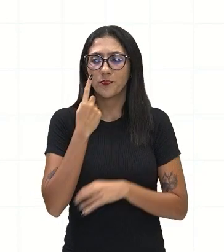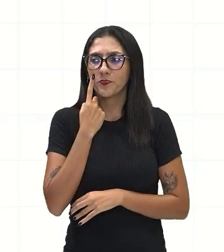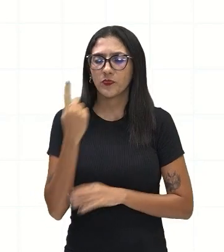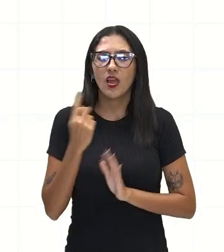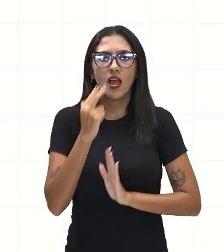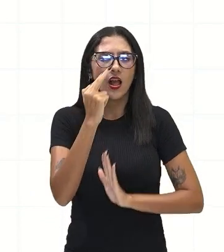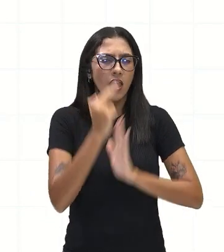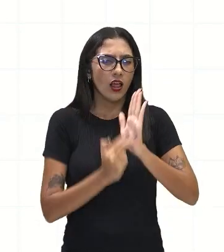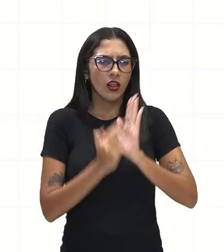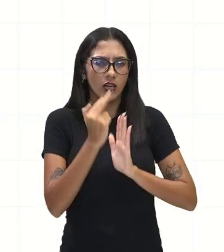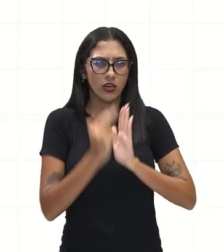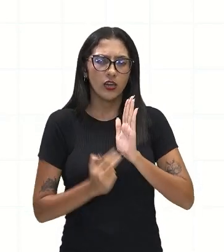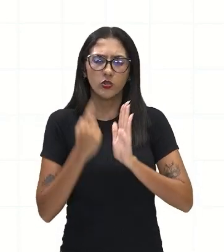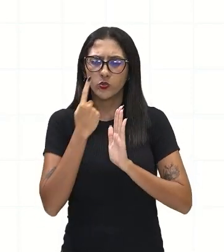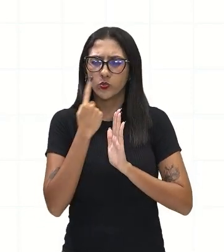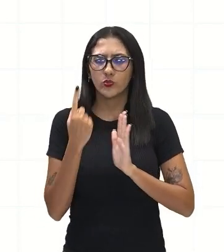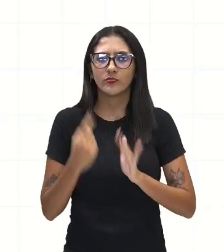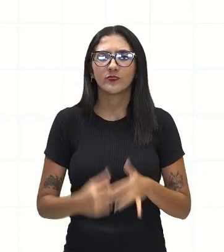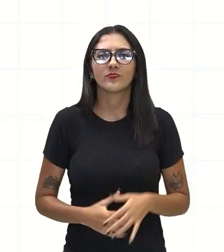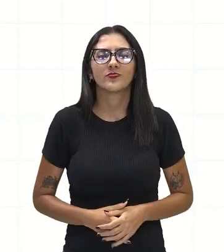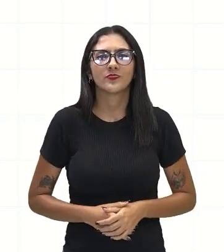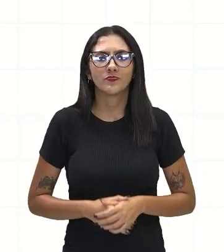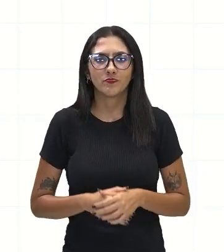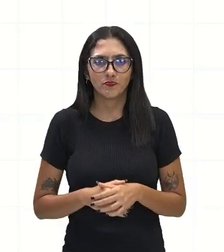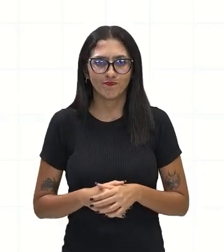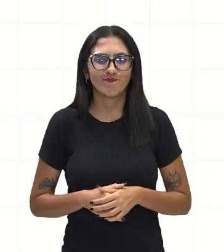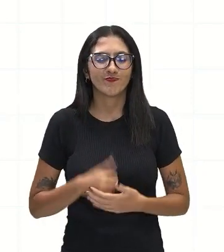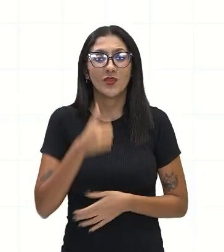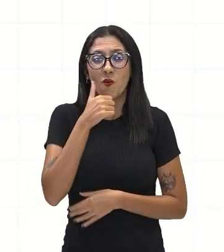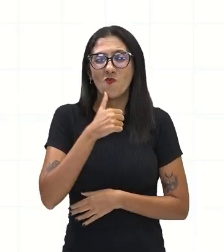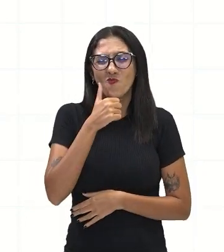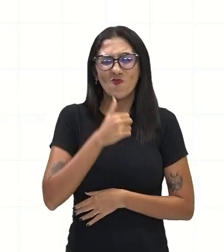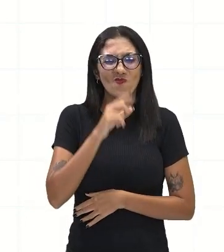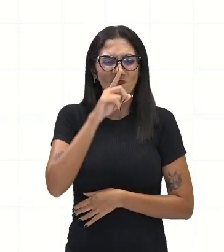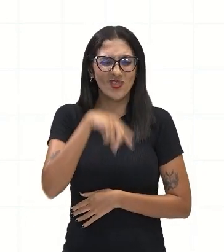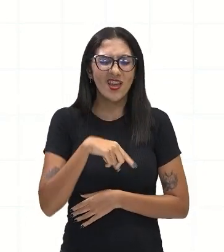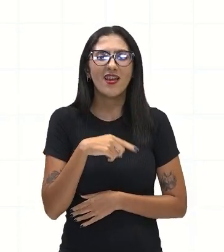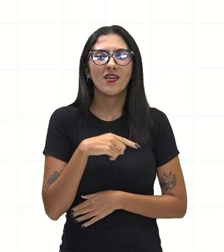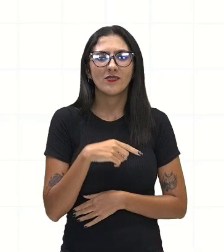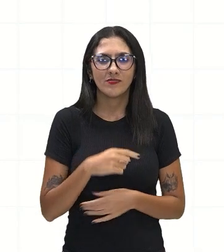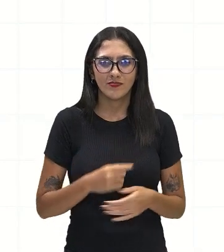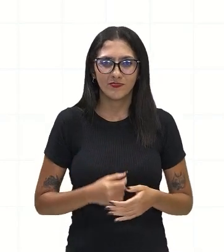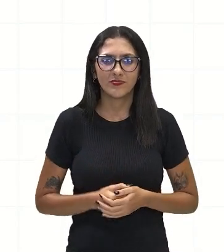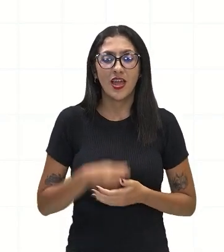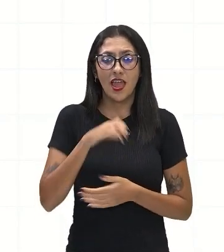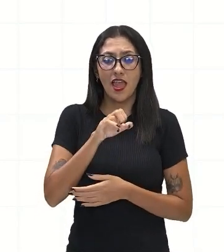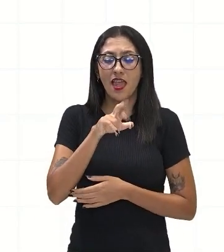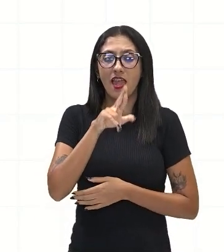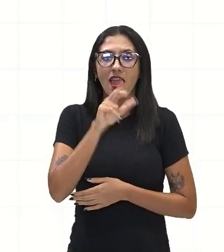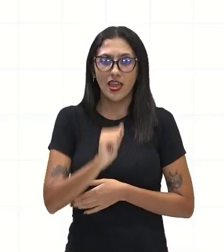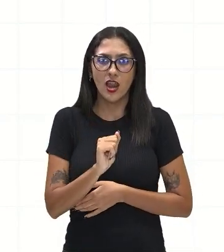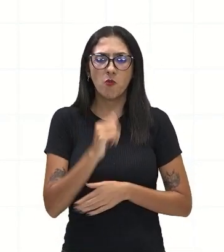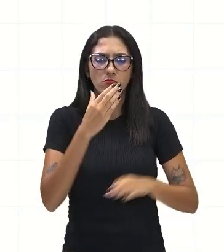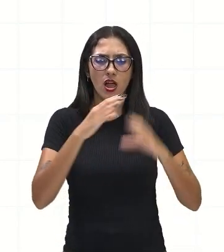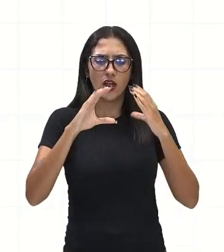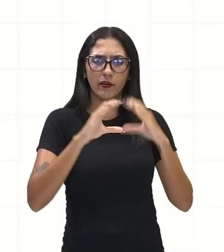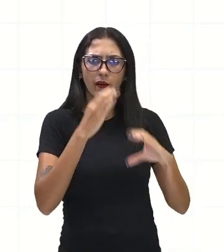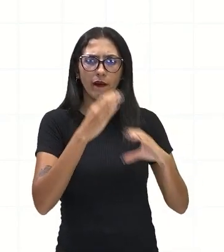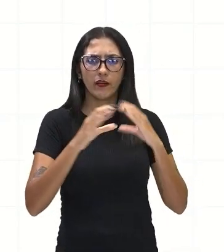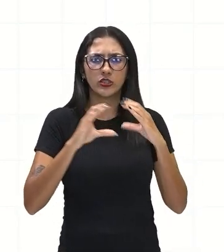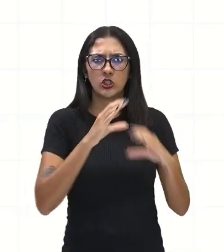comigo desse texto também. Marília Mendonça era uma cantora brasileira